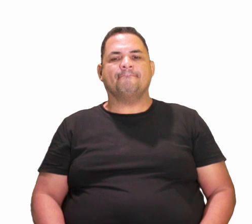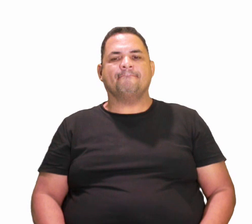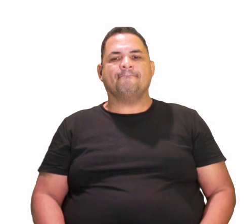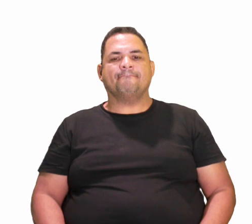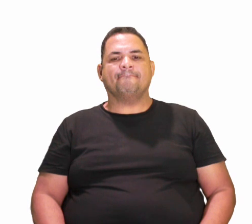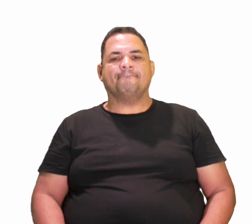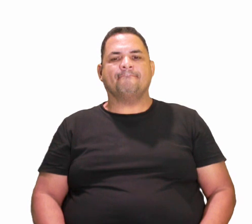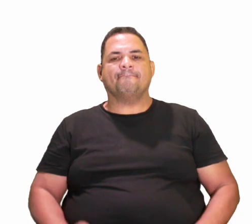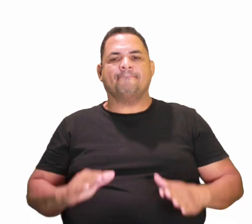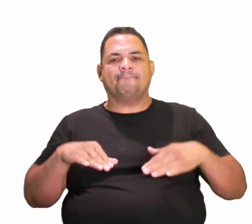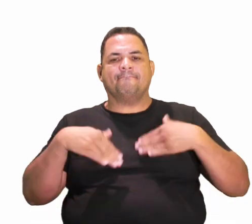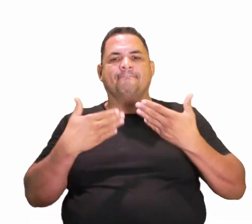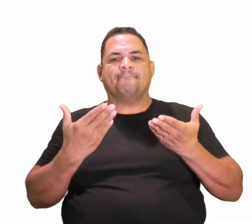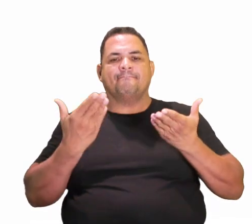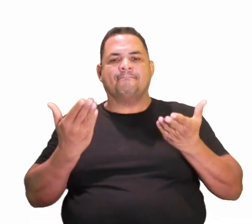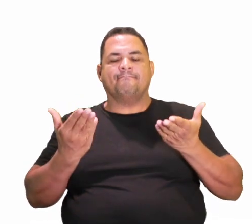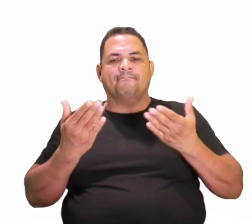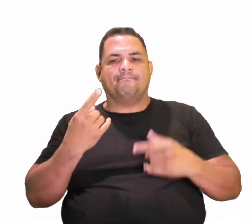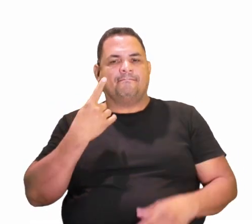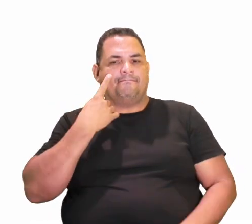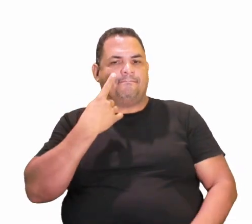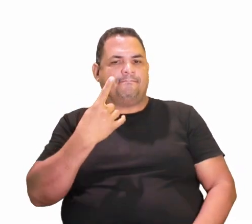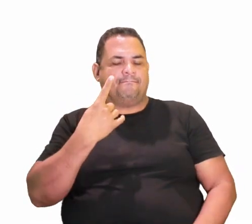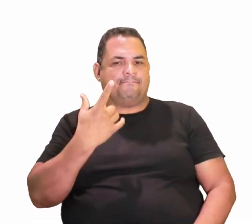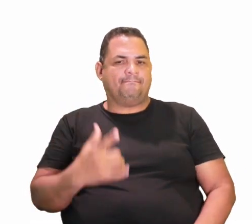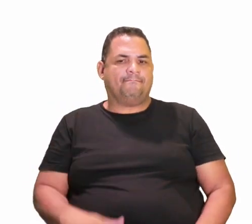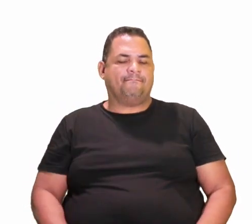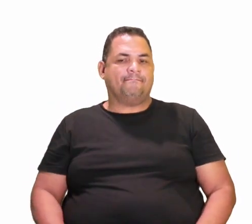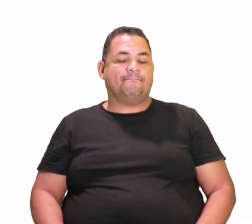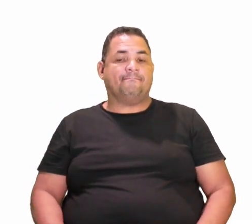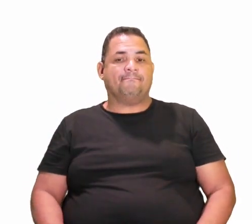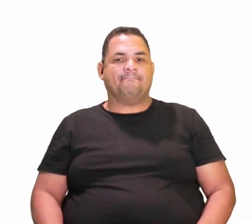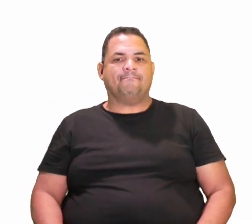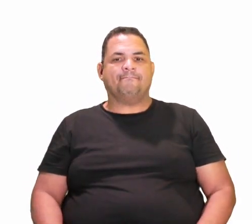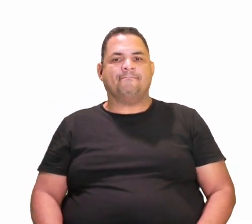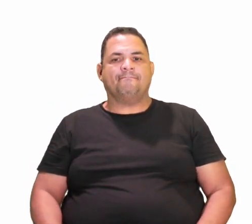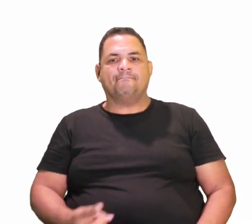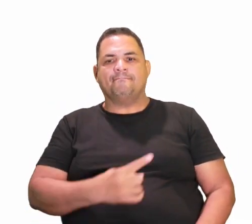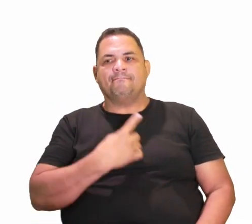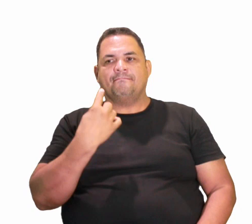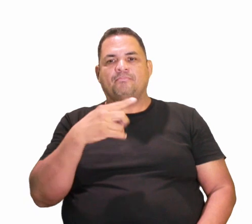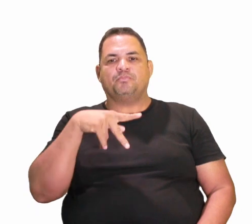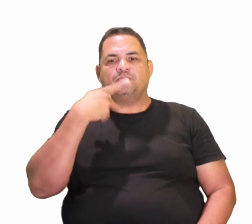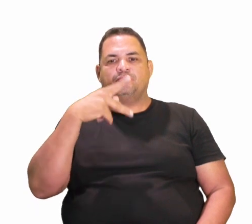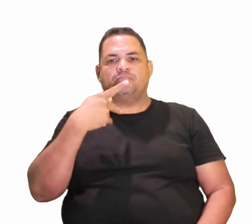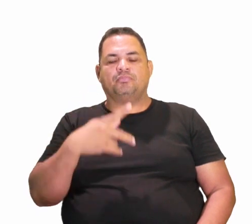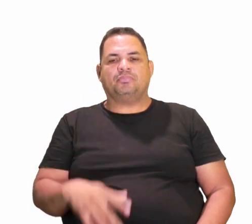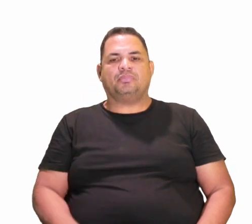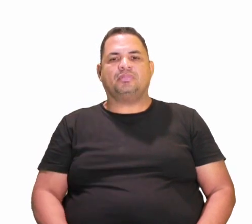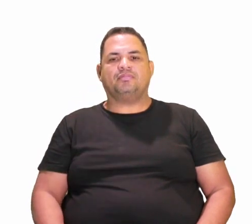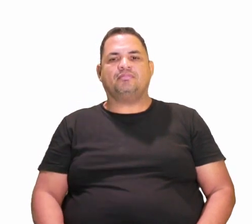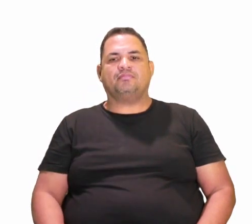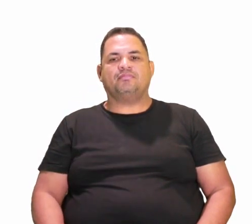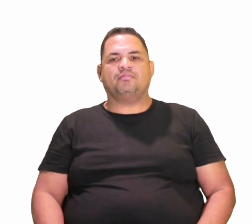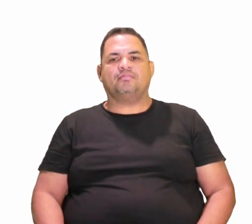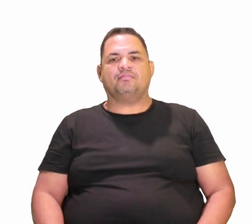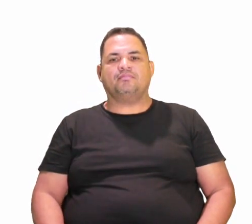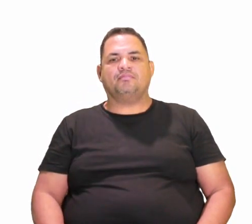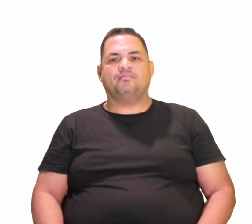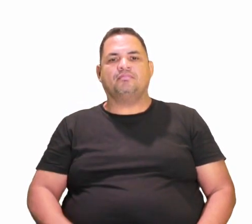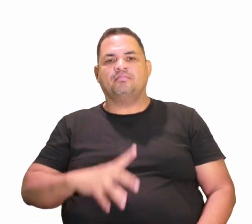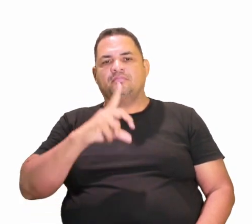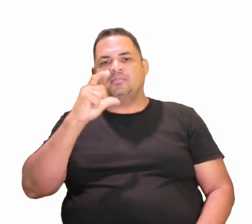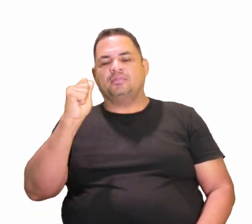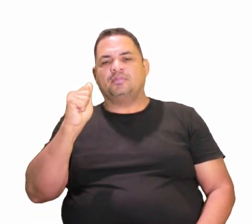February. E quando a gente chega aqui, olha só, a gente sabe que a gente está falando de Valentine's Day, Dia